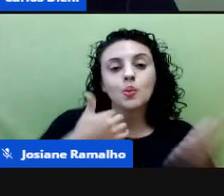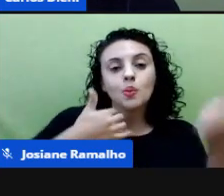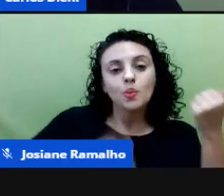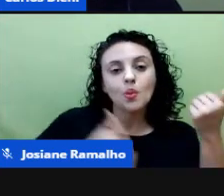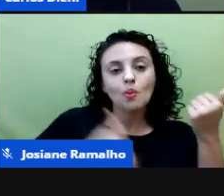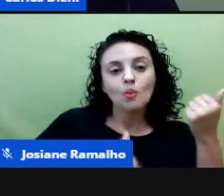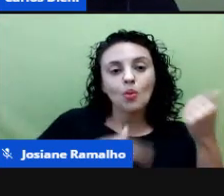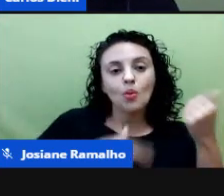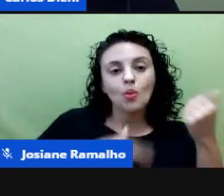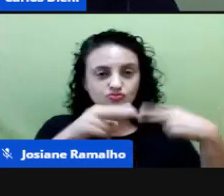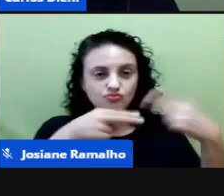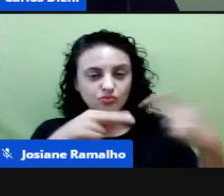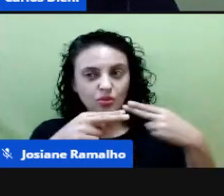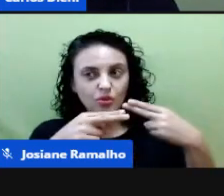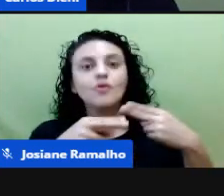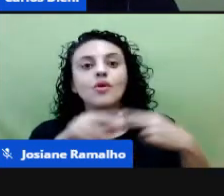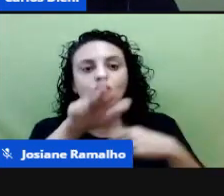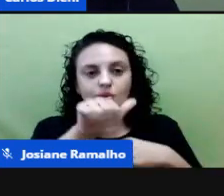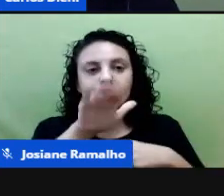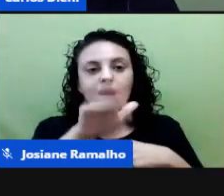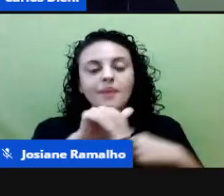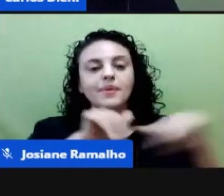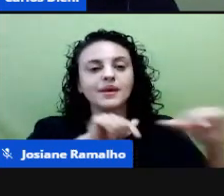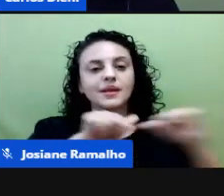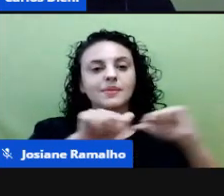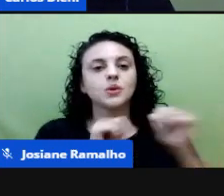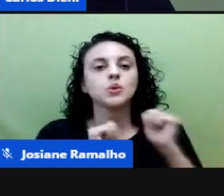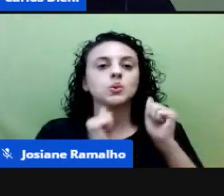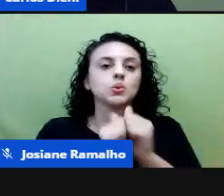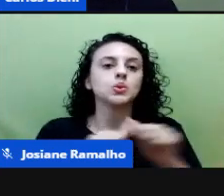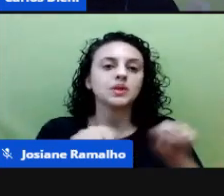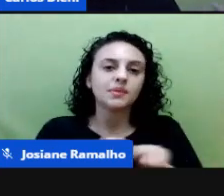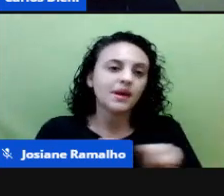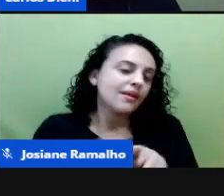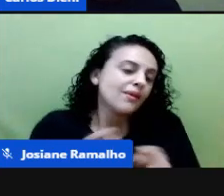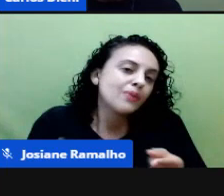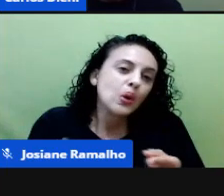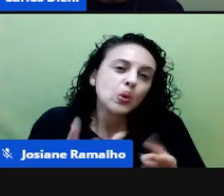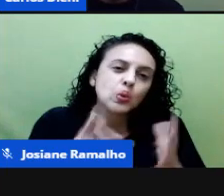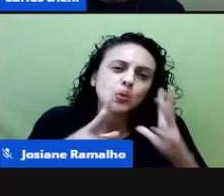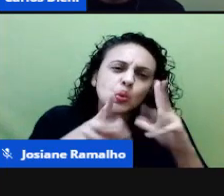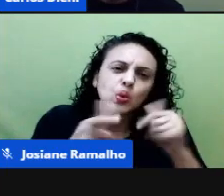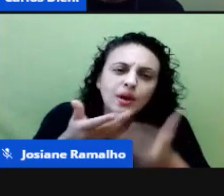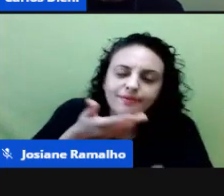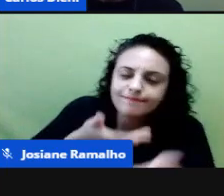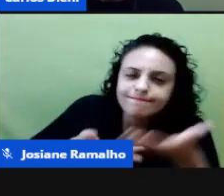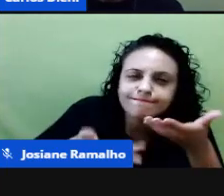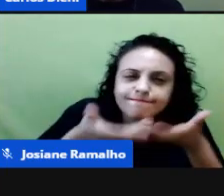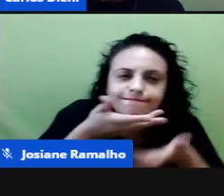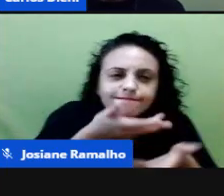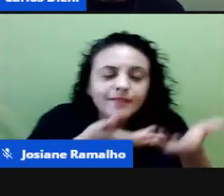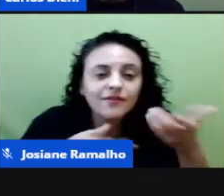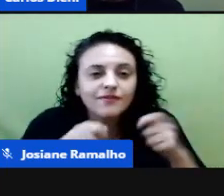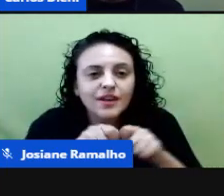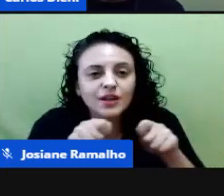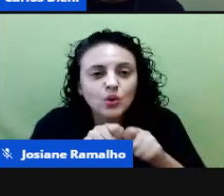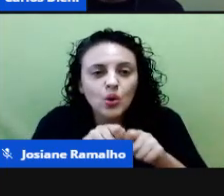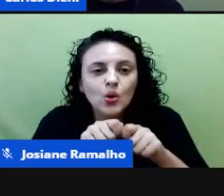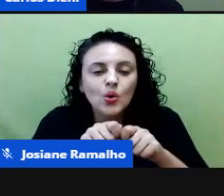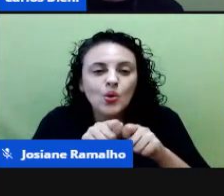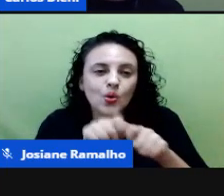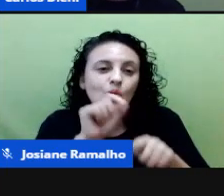feito por amor, tudo é feito na base da amizade, na base da coragem, na base